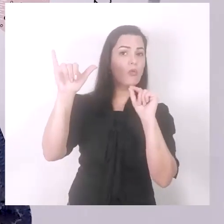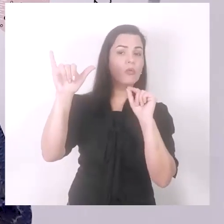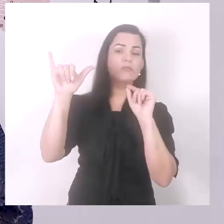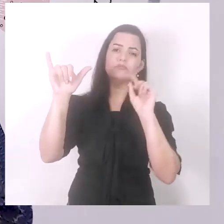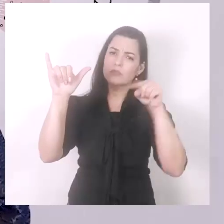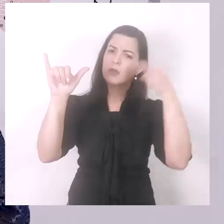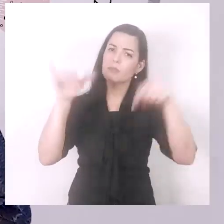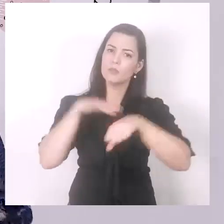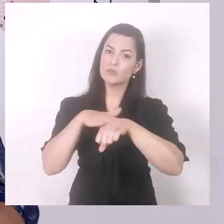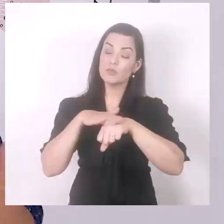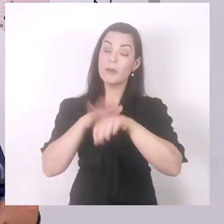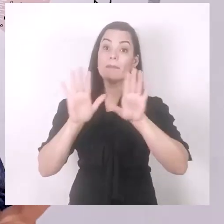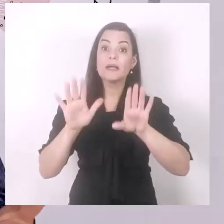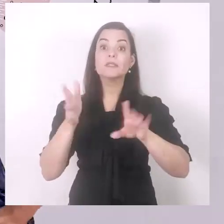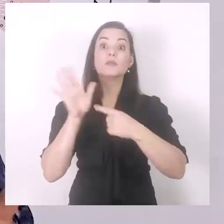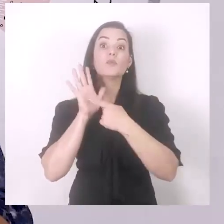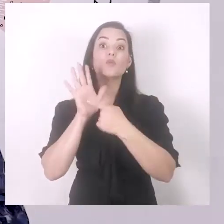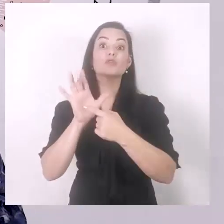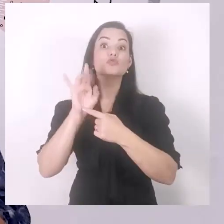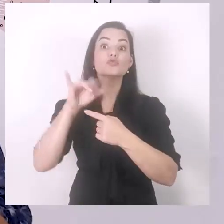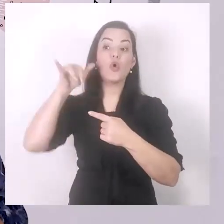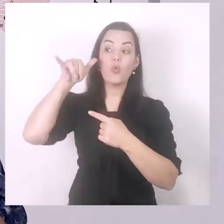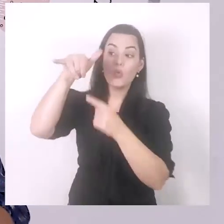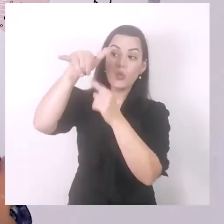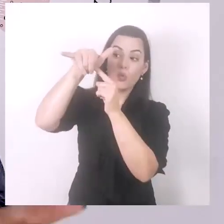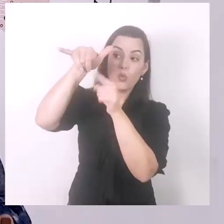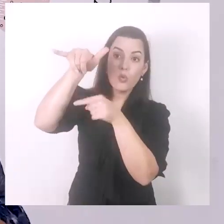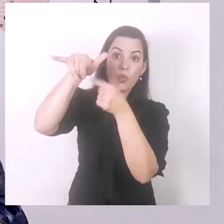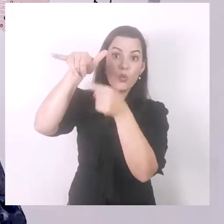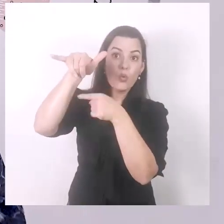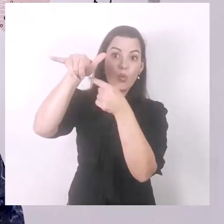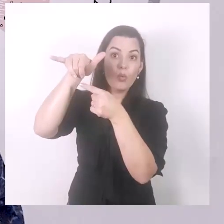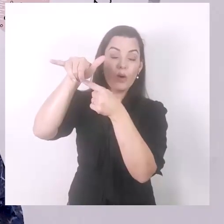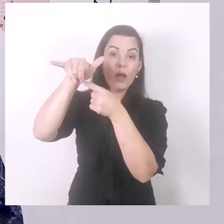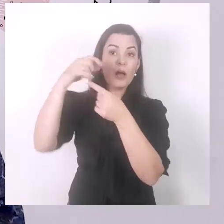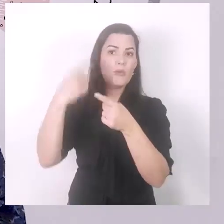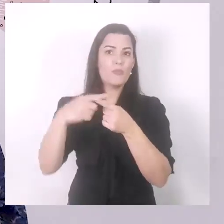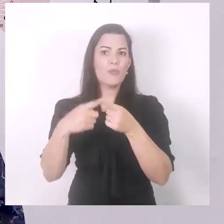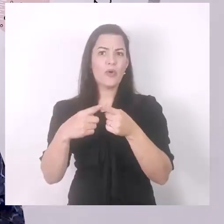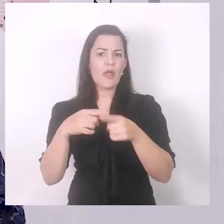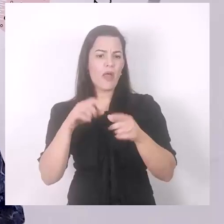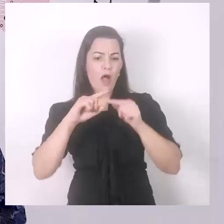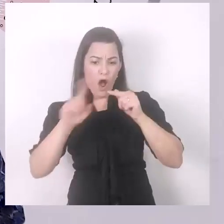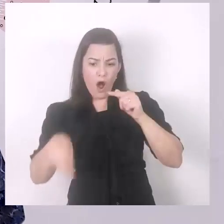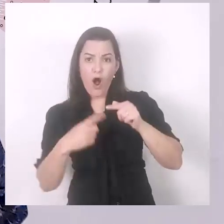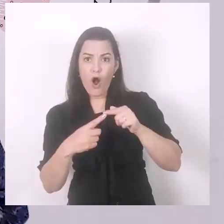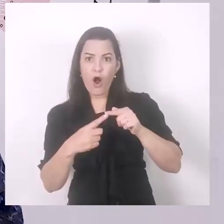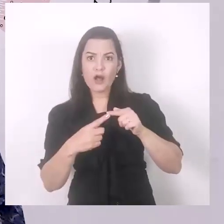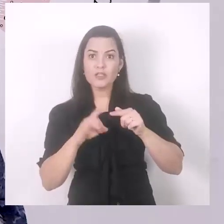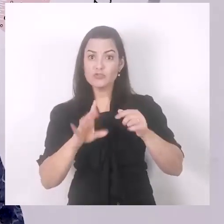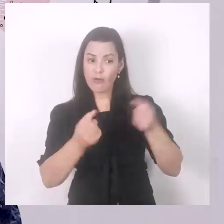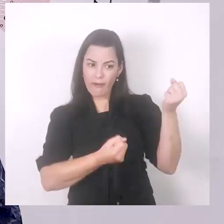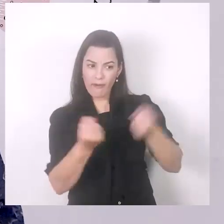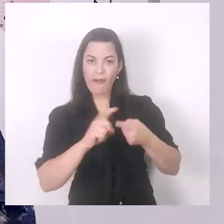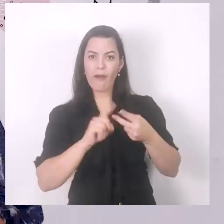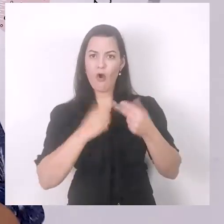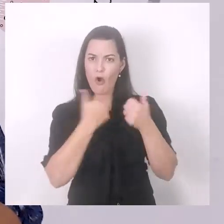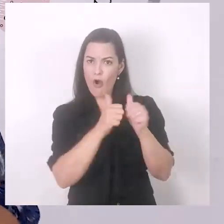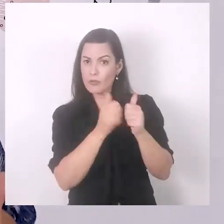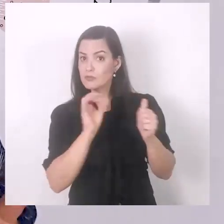só queria te mostrar que as rodas não estão só nos carros, nos ônibus, não. Olha só o tamanho da roda